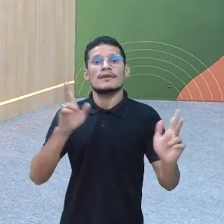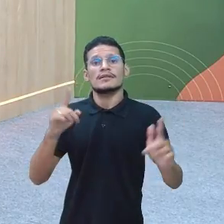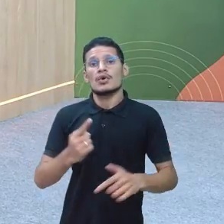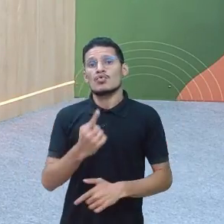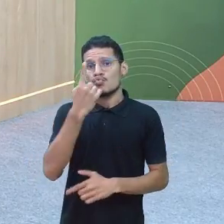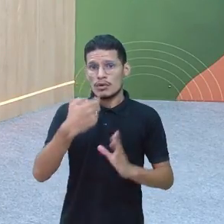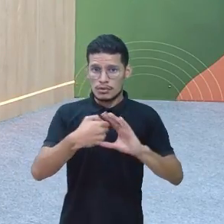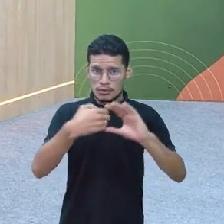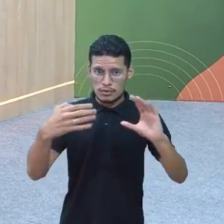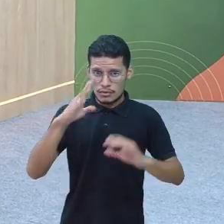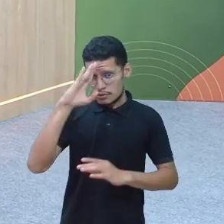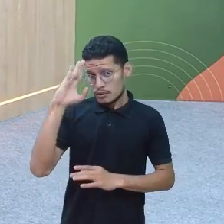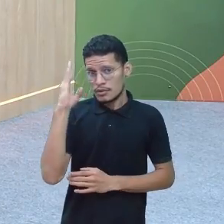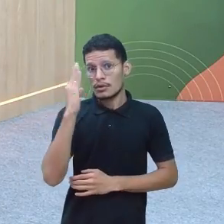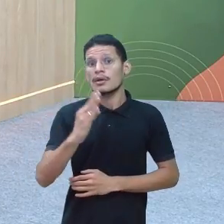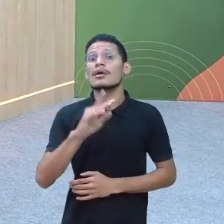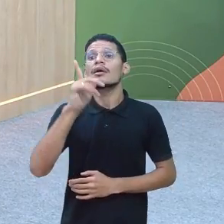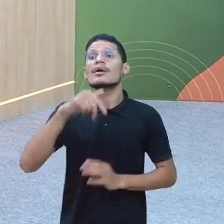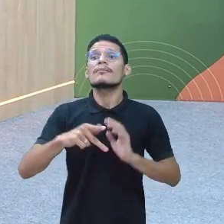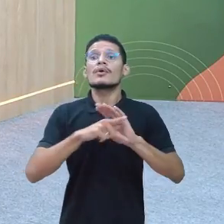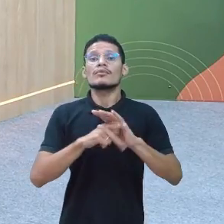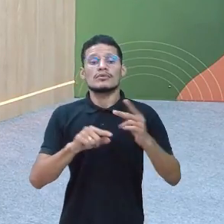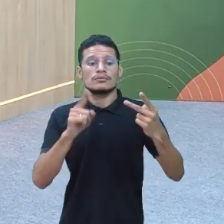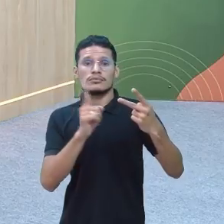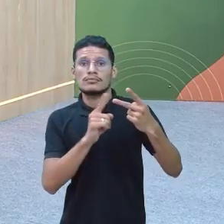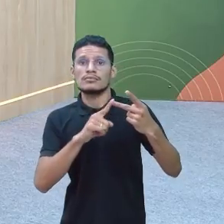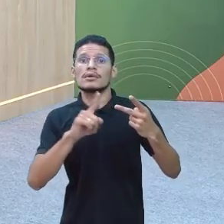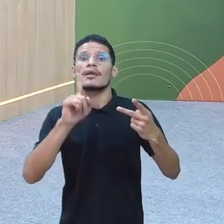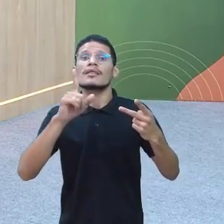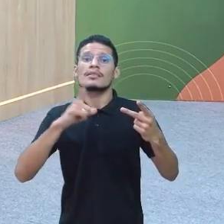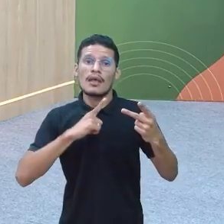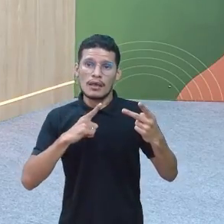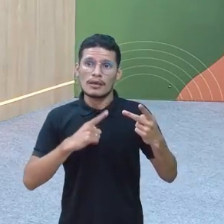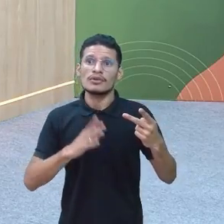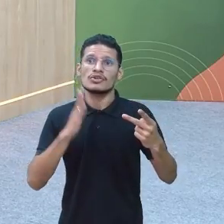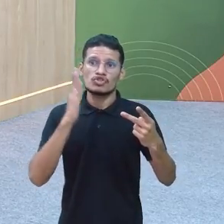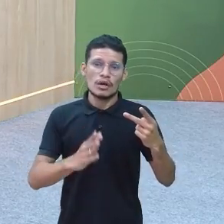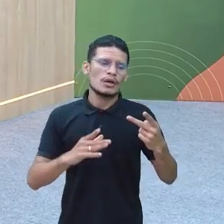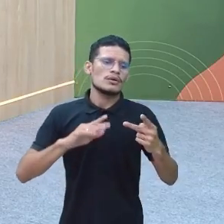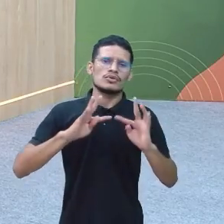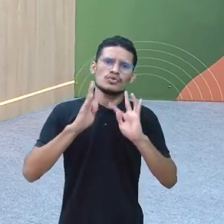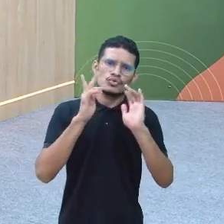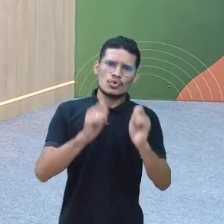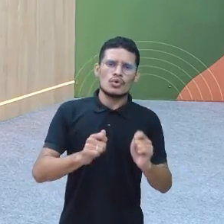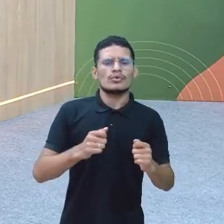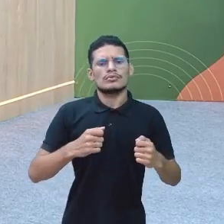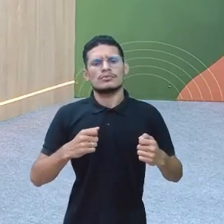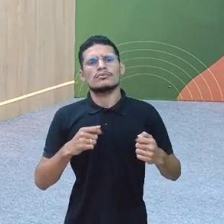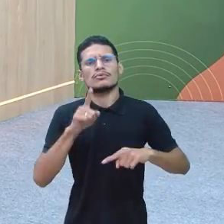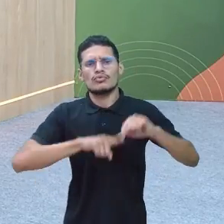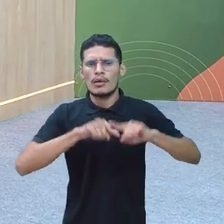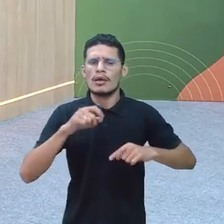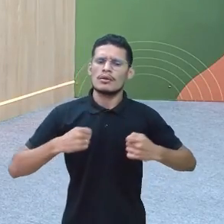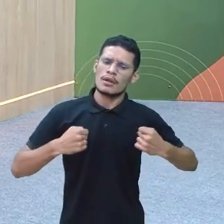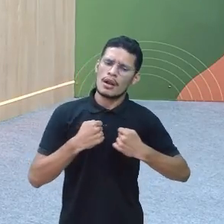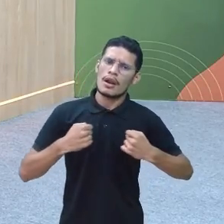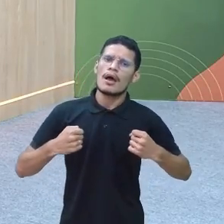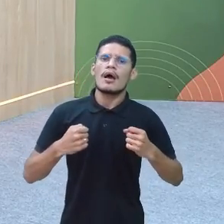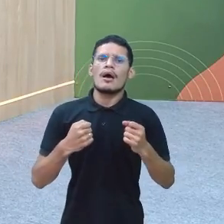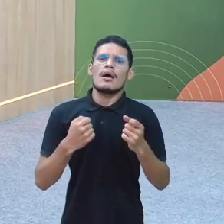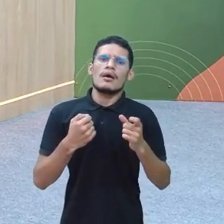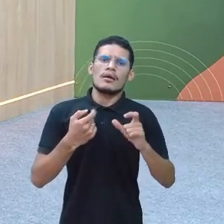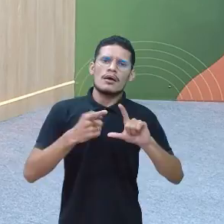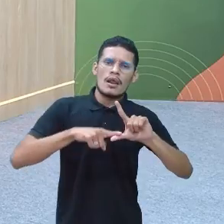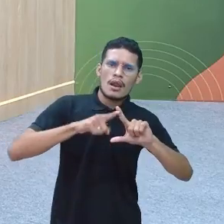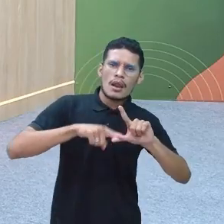características principais é que no universitário, além de todo esse instrumento da sanfona, do triângulo, da zabumba, a gente